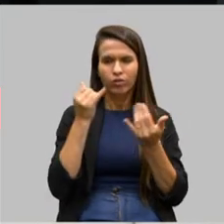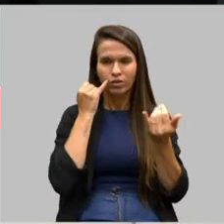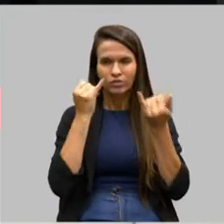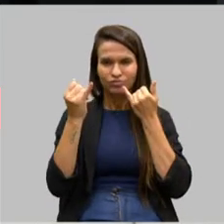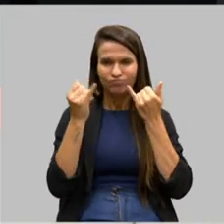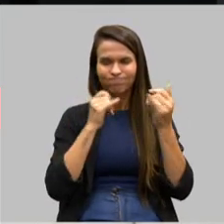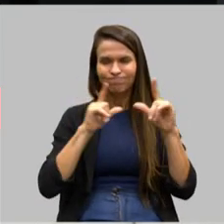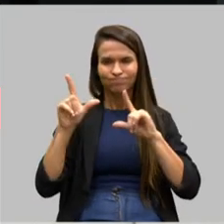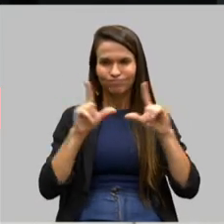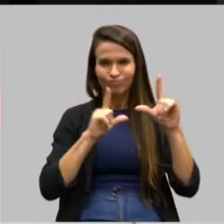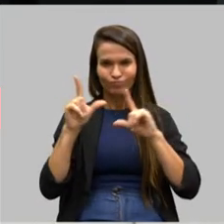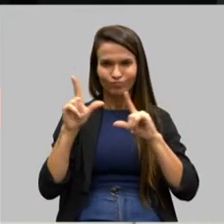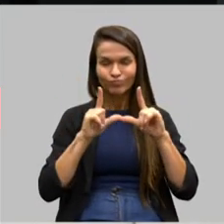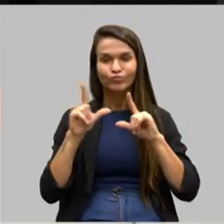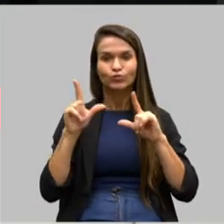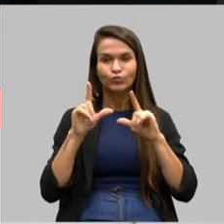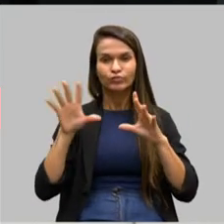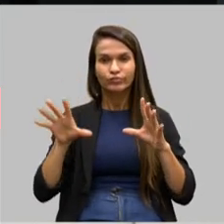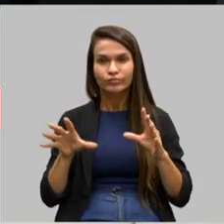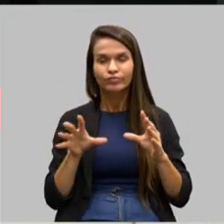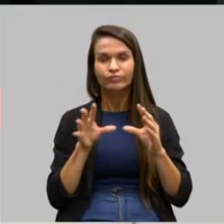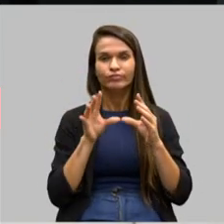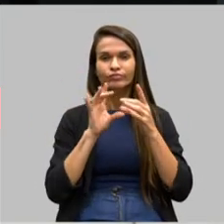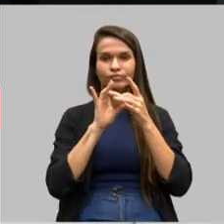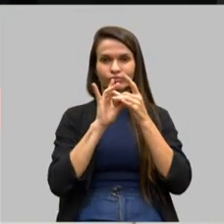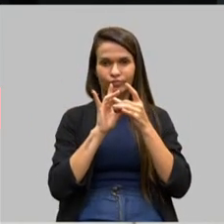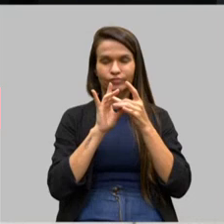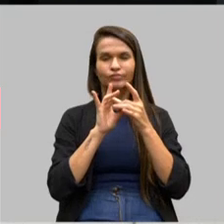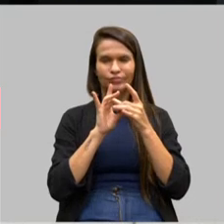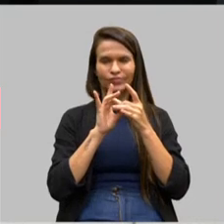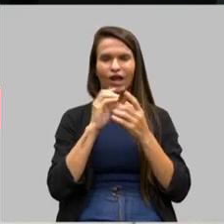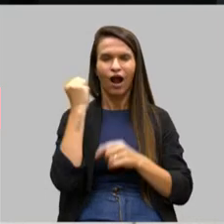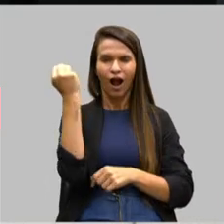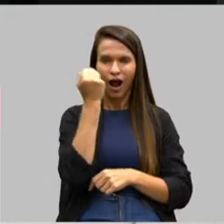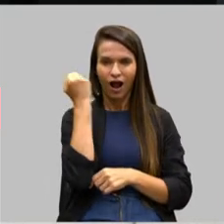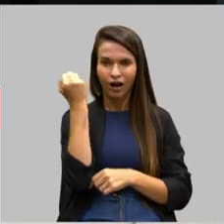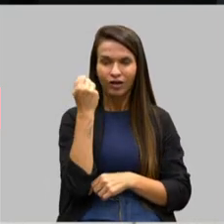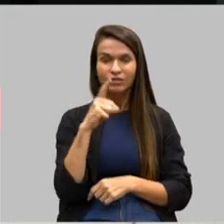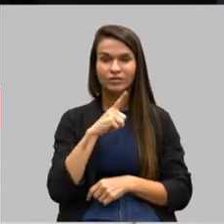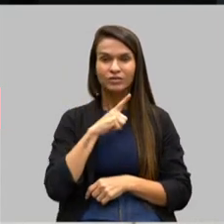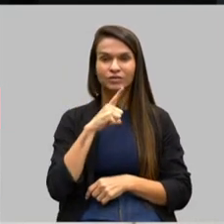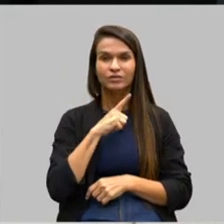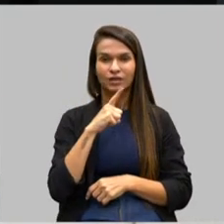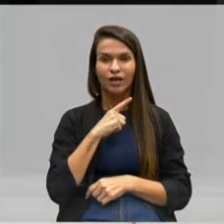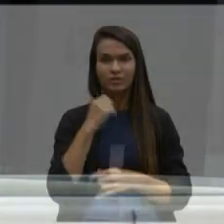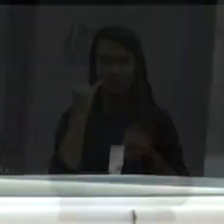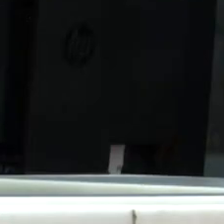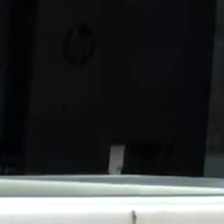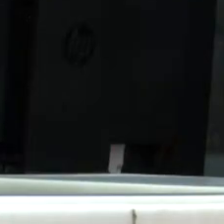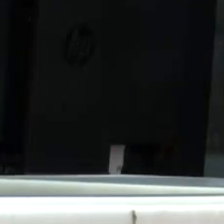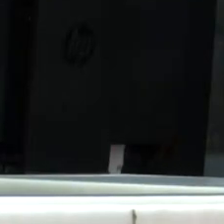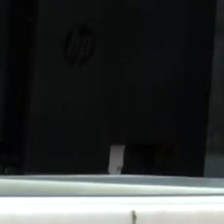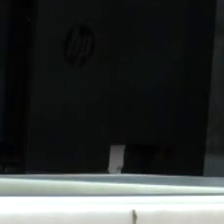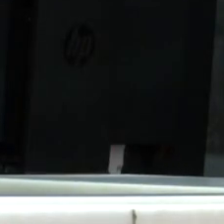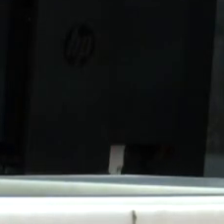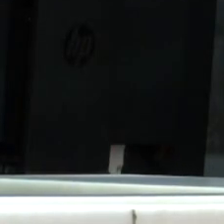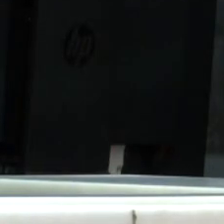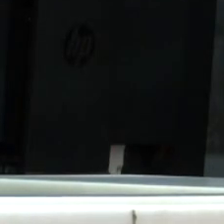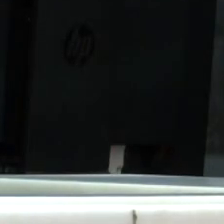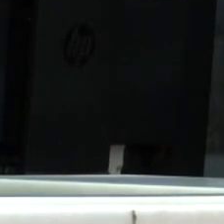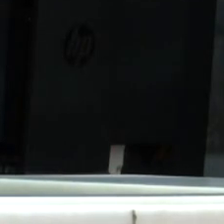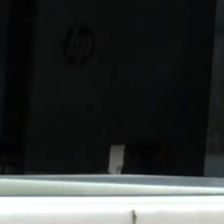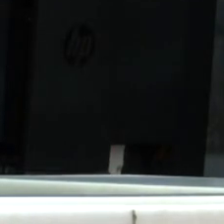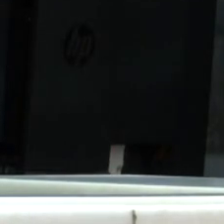mídia associadas aos extremos para vocês terem a informação. Nesta